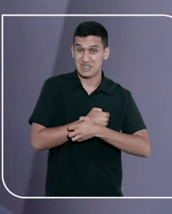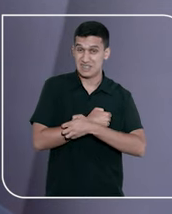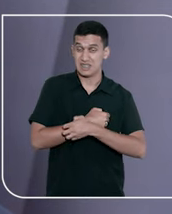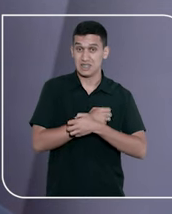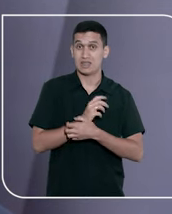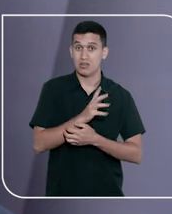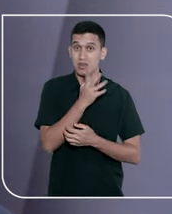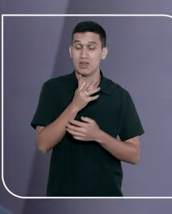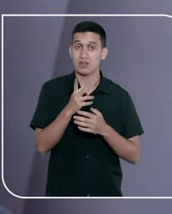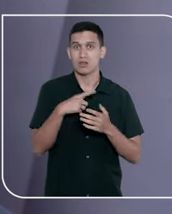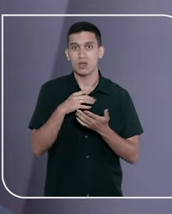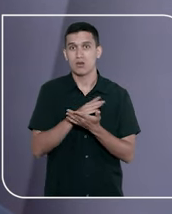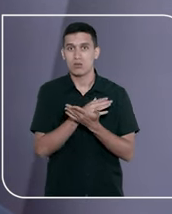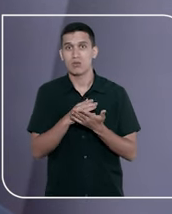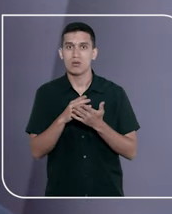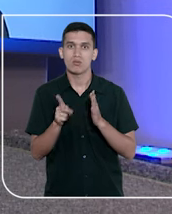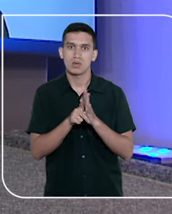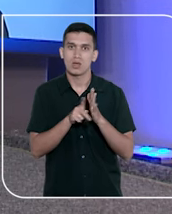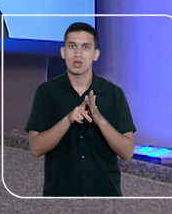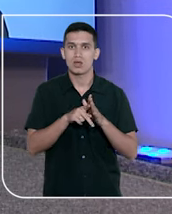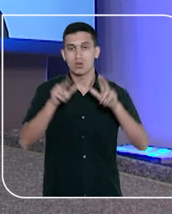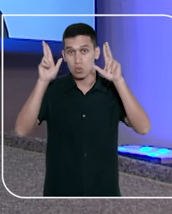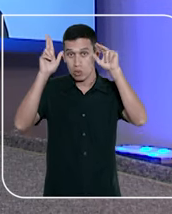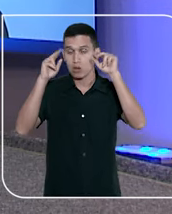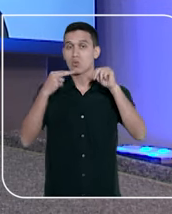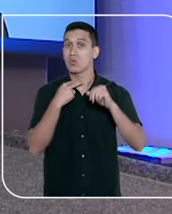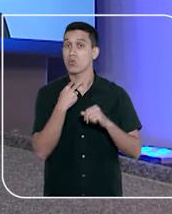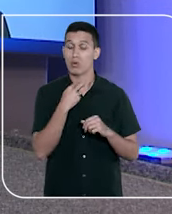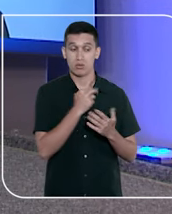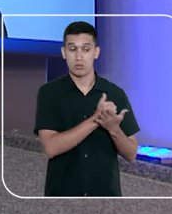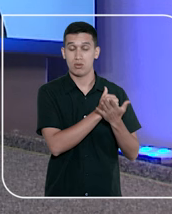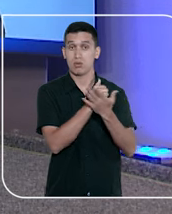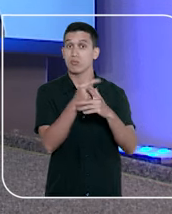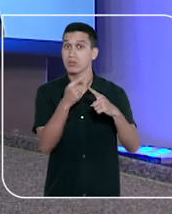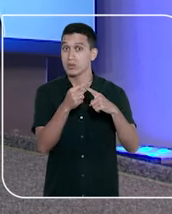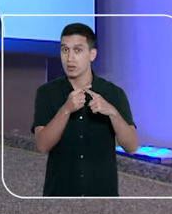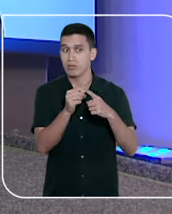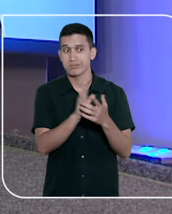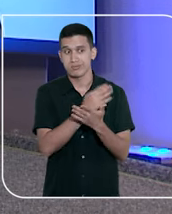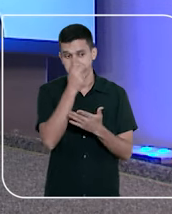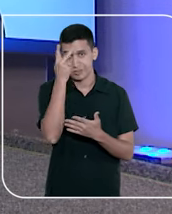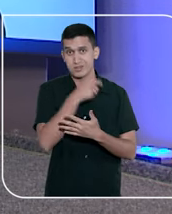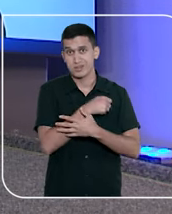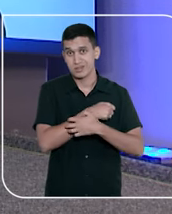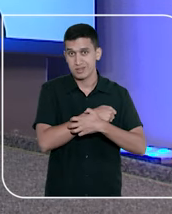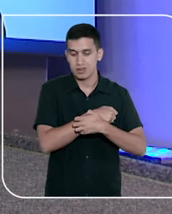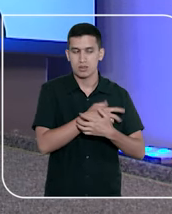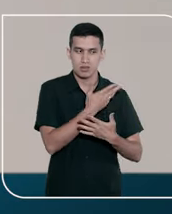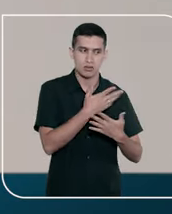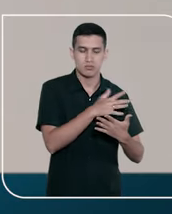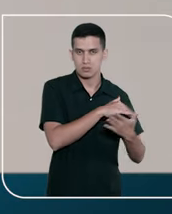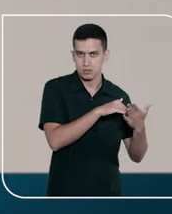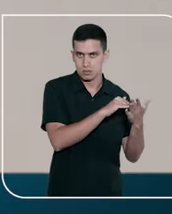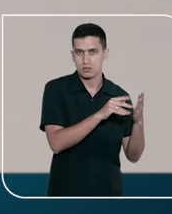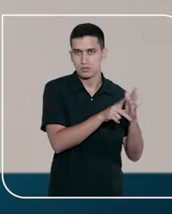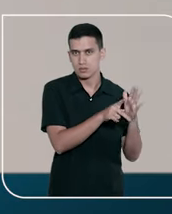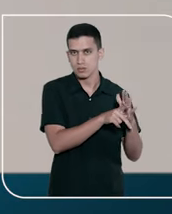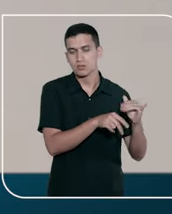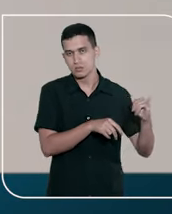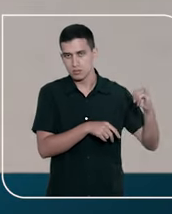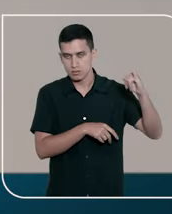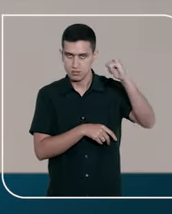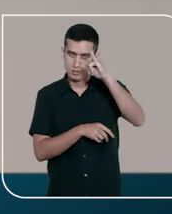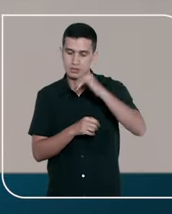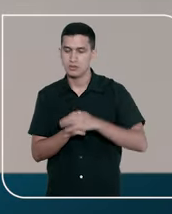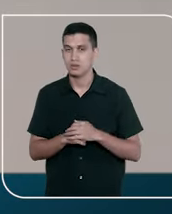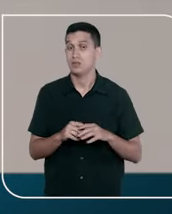os coelhos muitas vezes não podem ser transportados, né? E isso é claro nos contratos de transporte de aéreo.